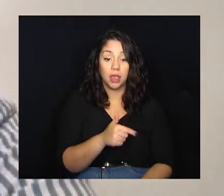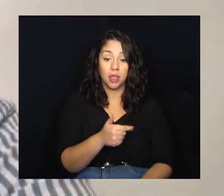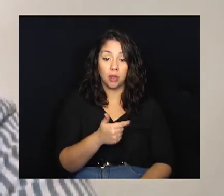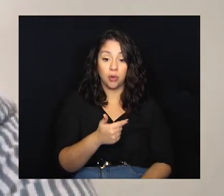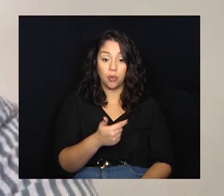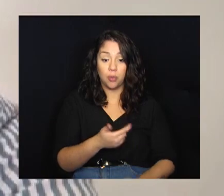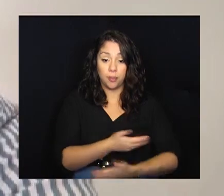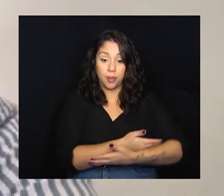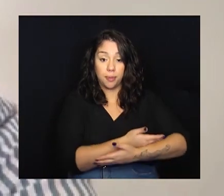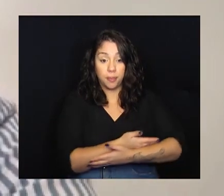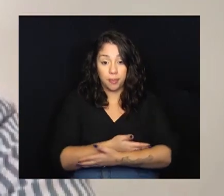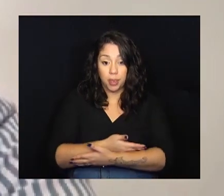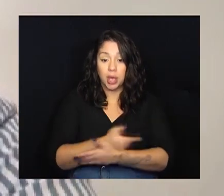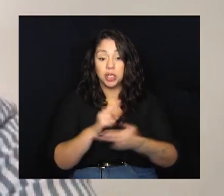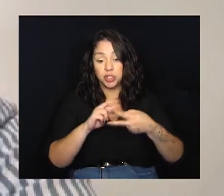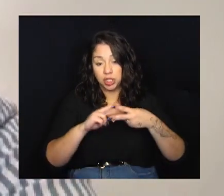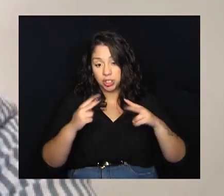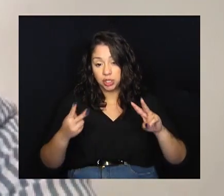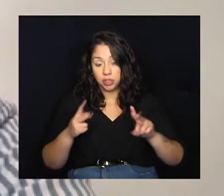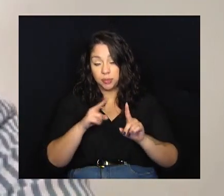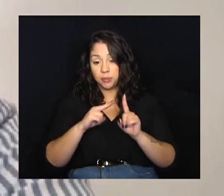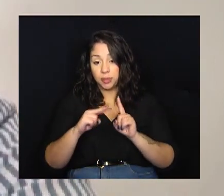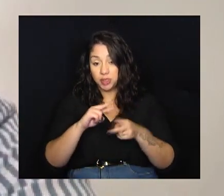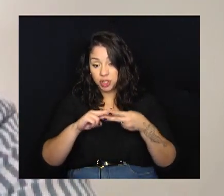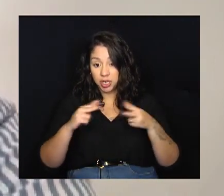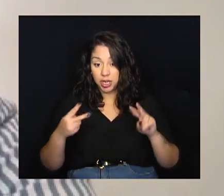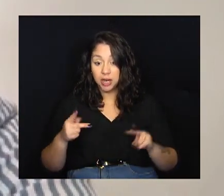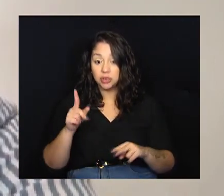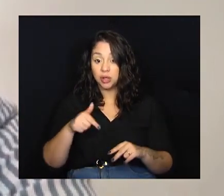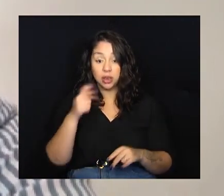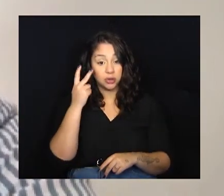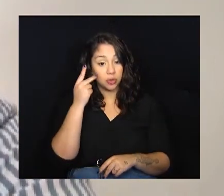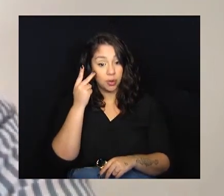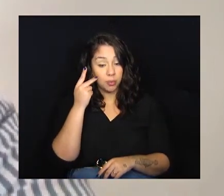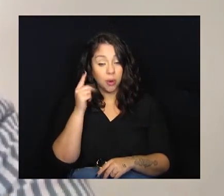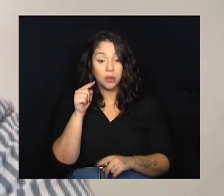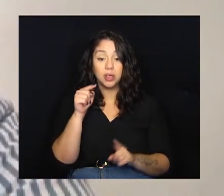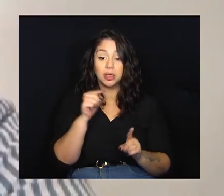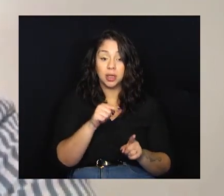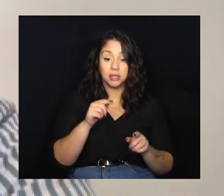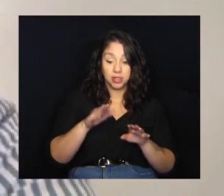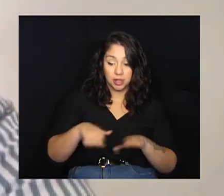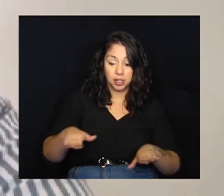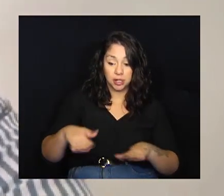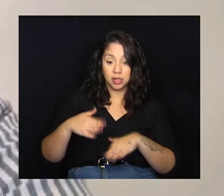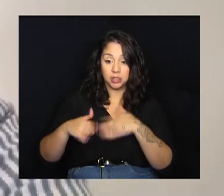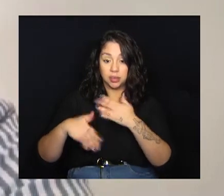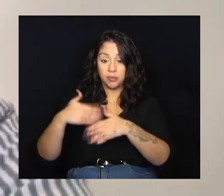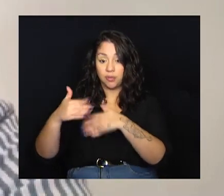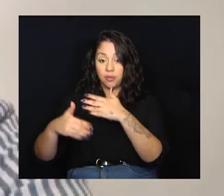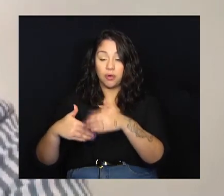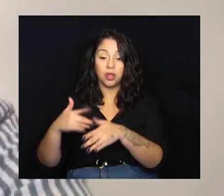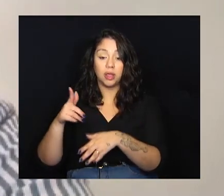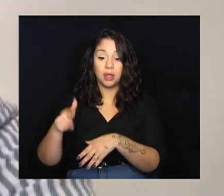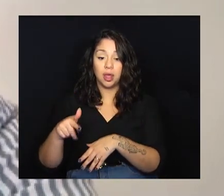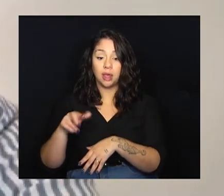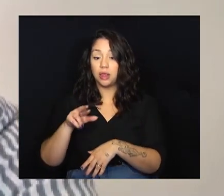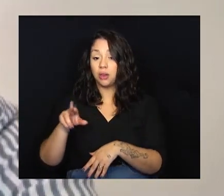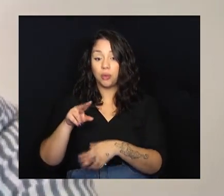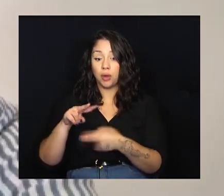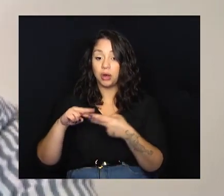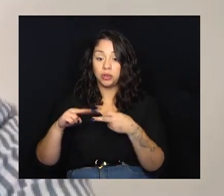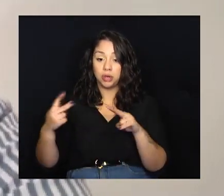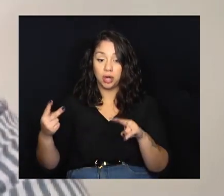constitucionalmente do ponto de vista genética ele é normal e essa criança desenvolver alguma malformação do ponto de vista não genético